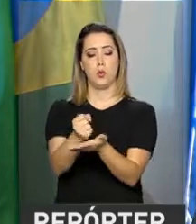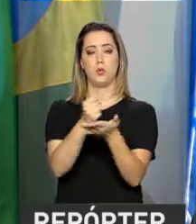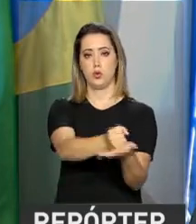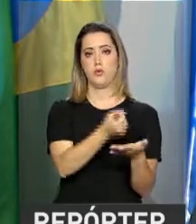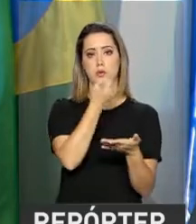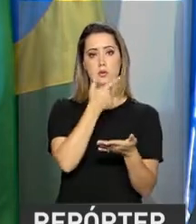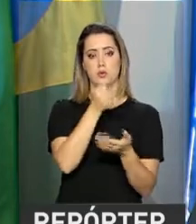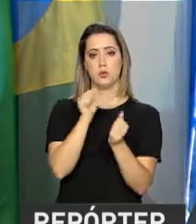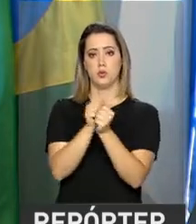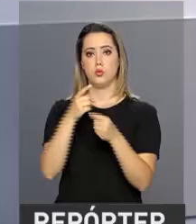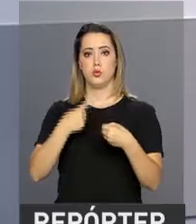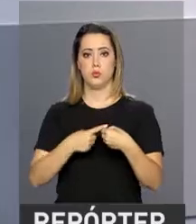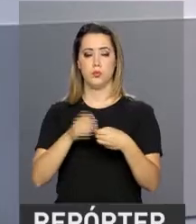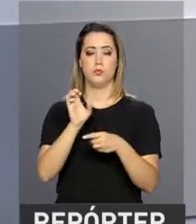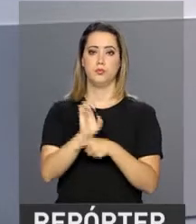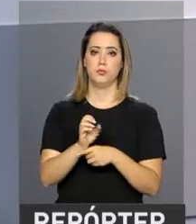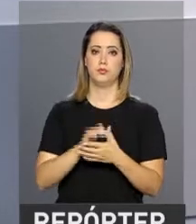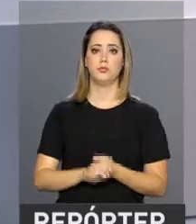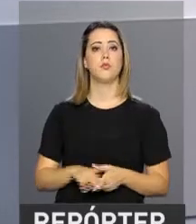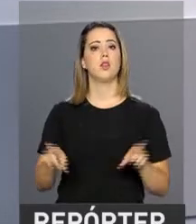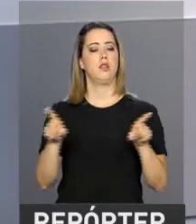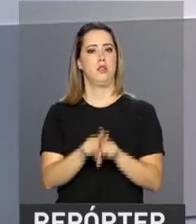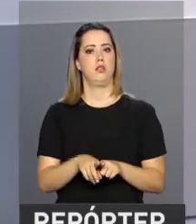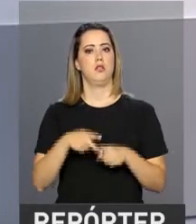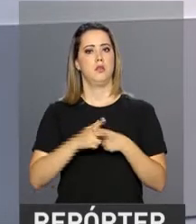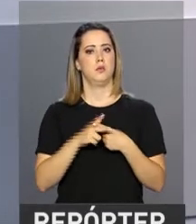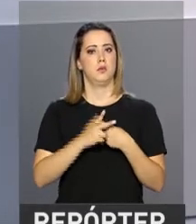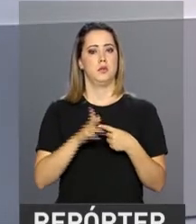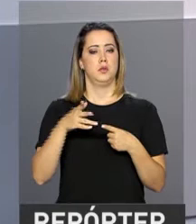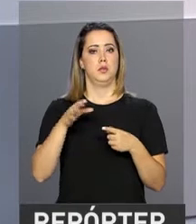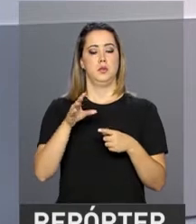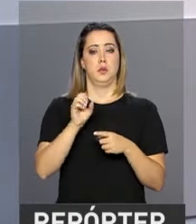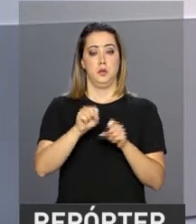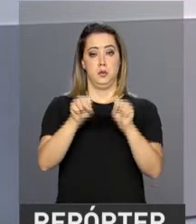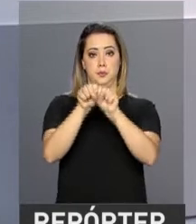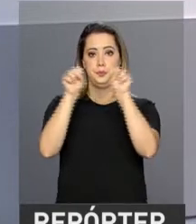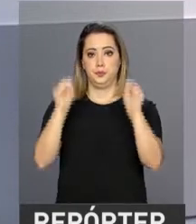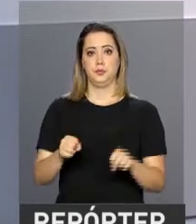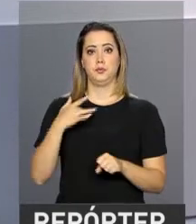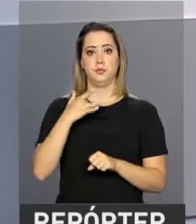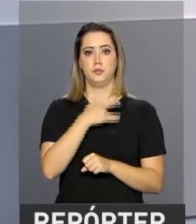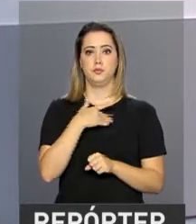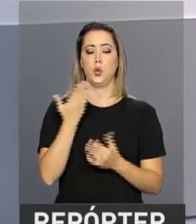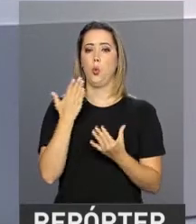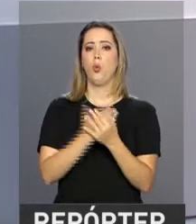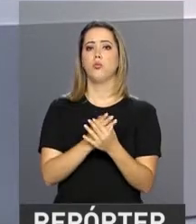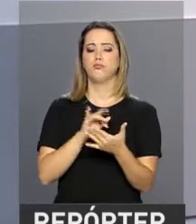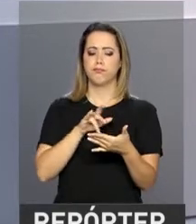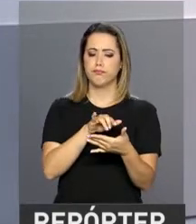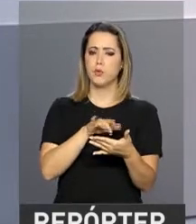dos estados municípios e ainda sobre a reestruturação do sistema de saúde o uso do prontuário eletrônico